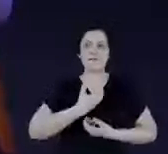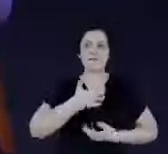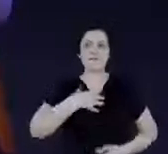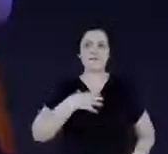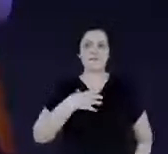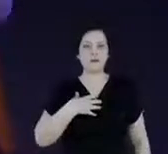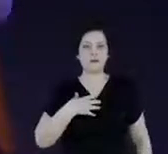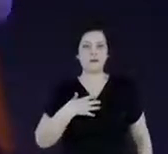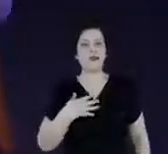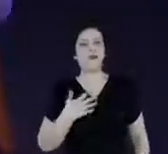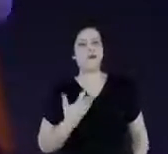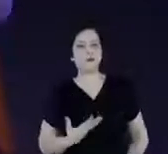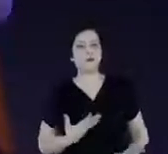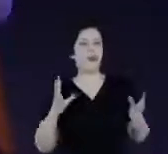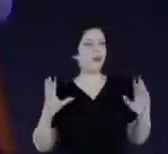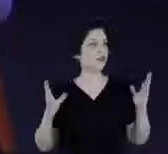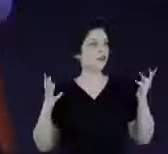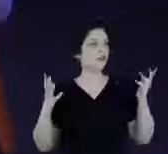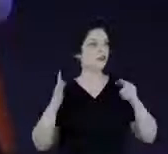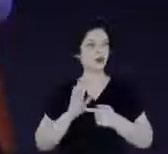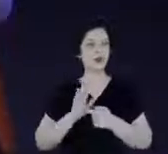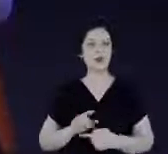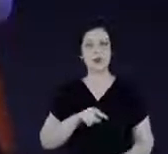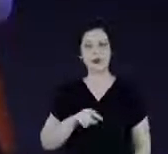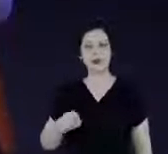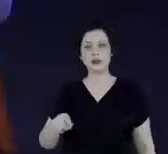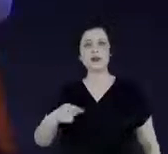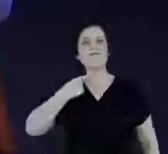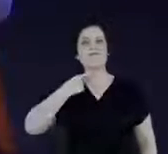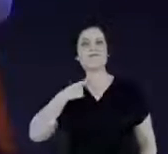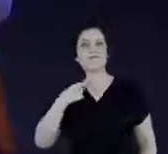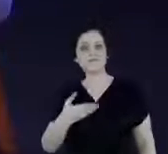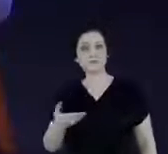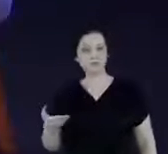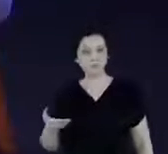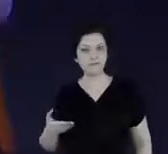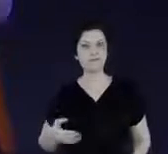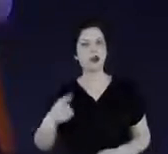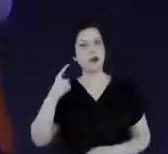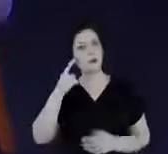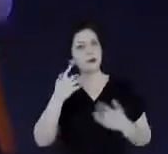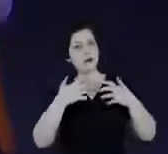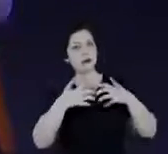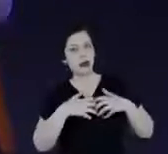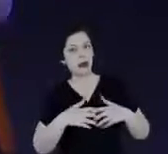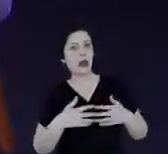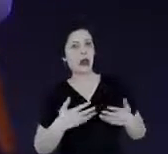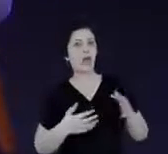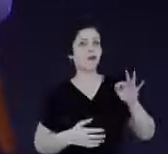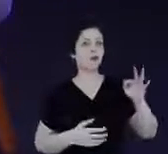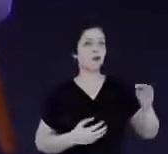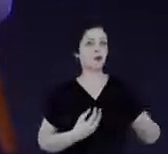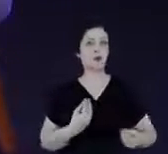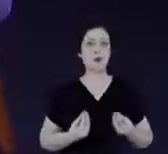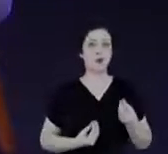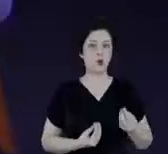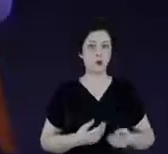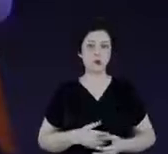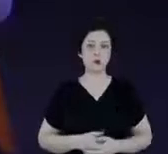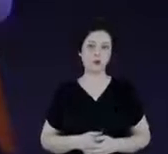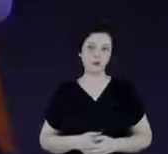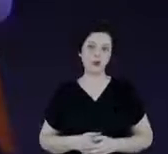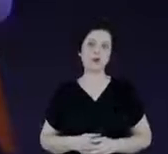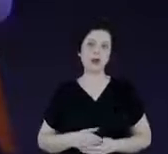própria existência desse evento mostra o esse desejo né de inovação de pensar futuros né e